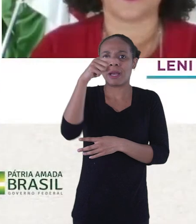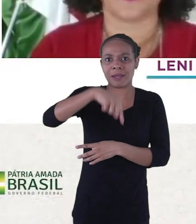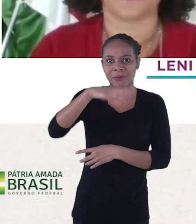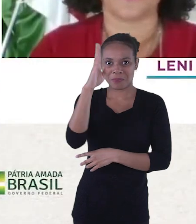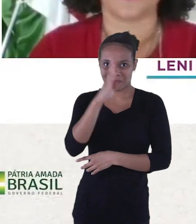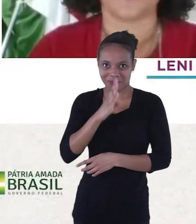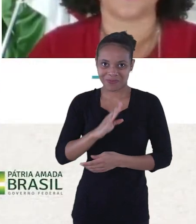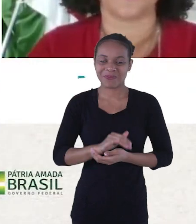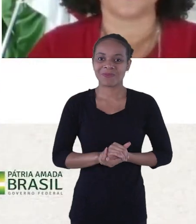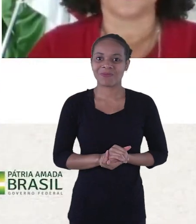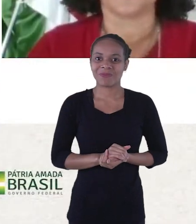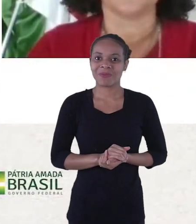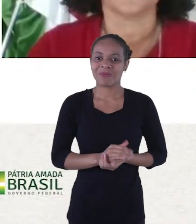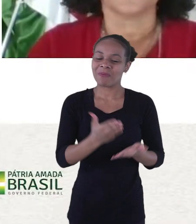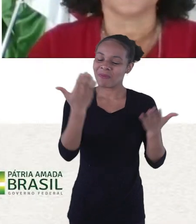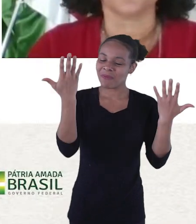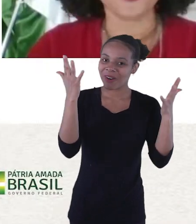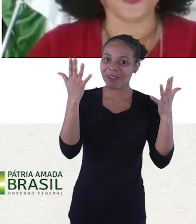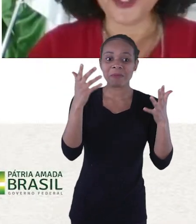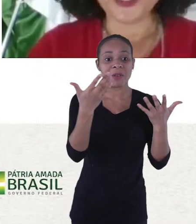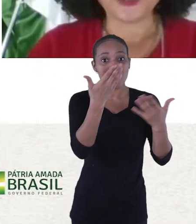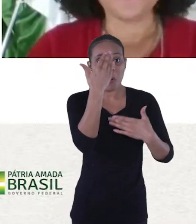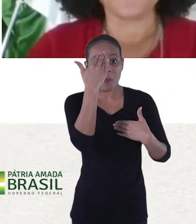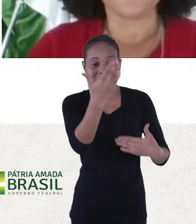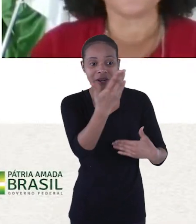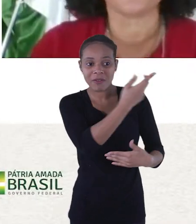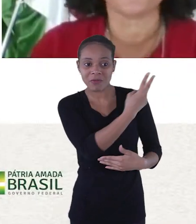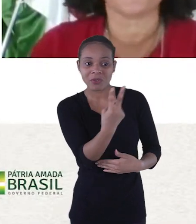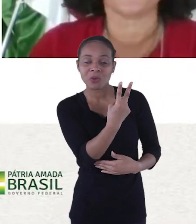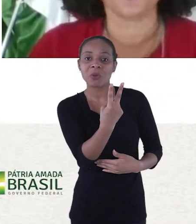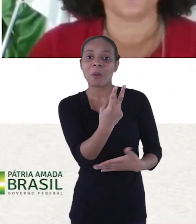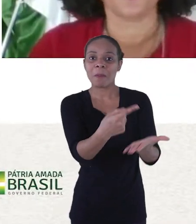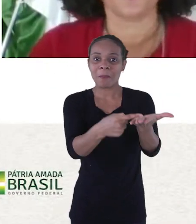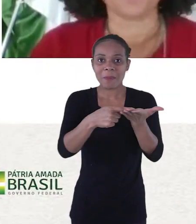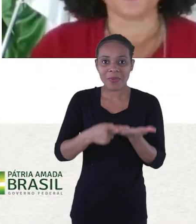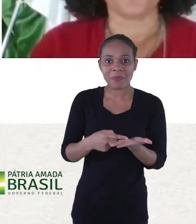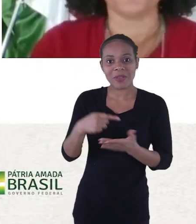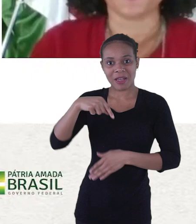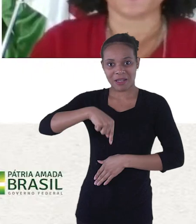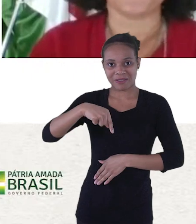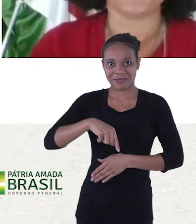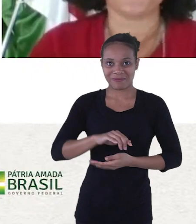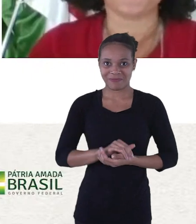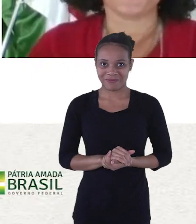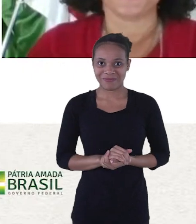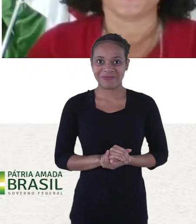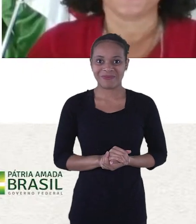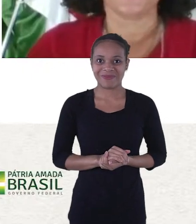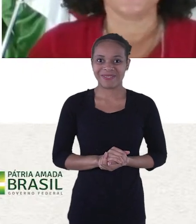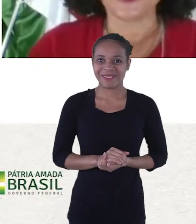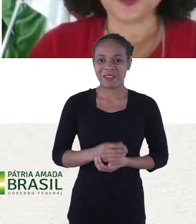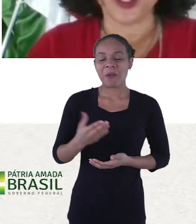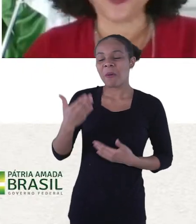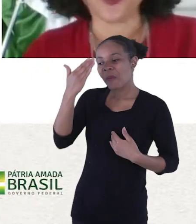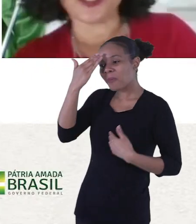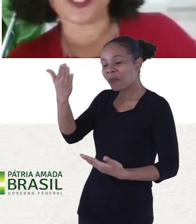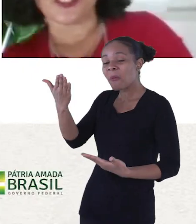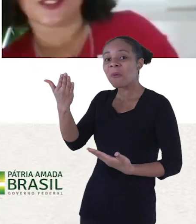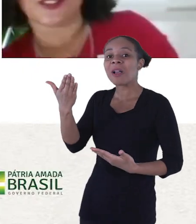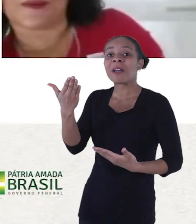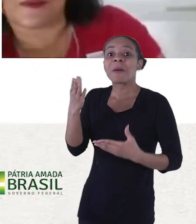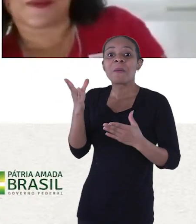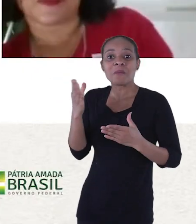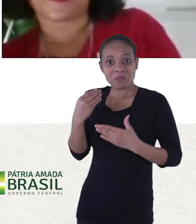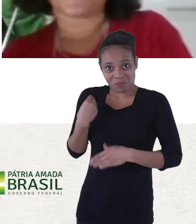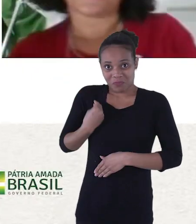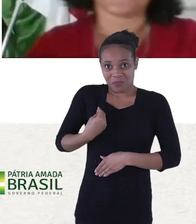Papo. A professora Leni Nobre está sentada em frente a um vaso com rosas e a bandeira do estado de Minas Gerais. Então, começando